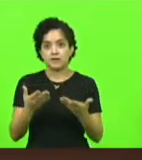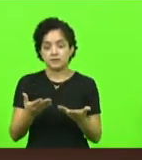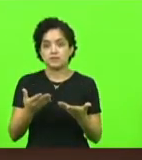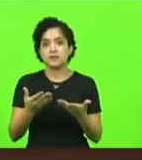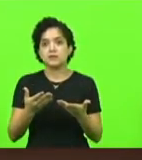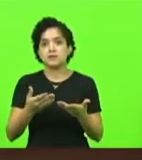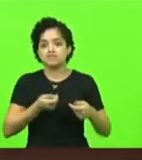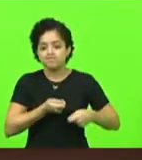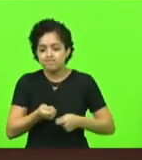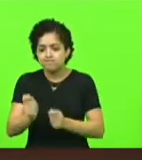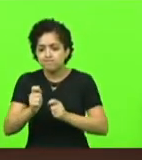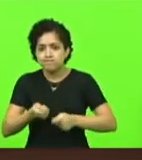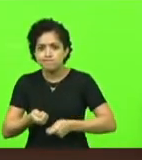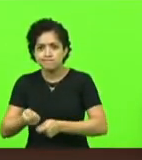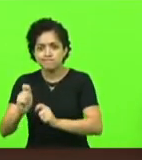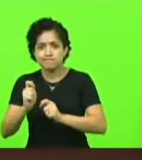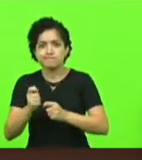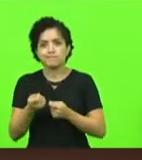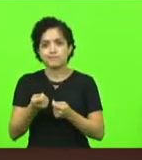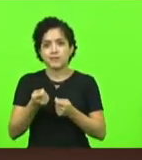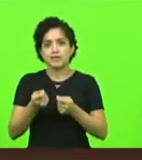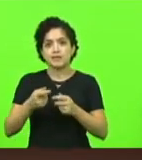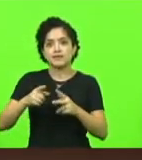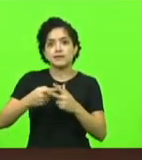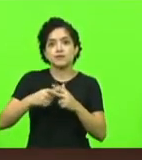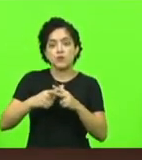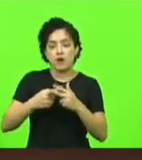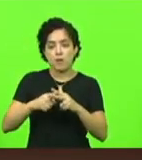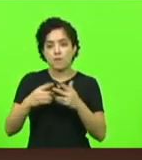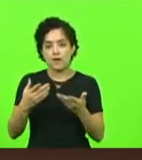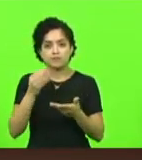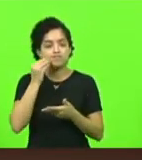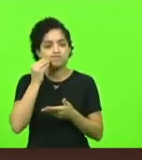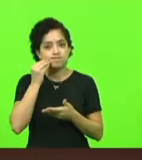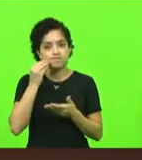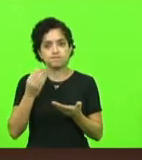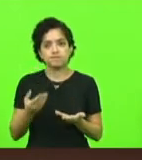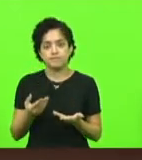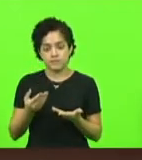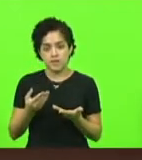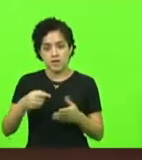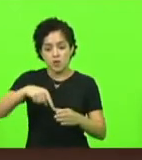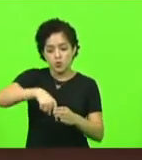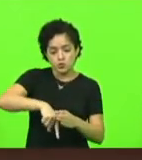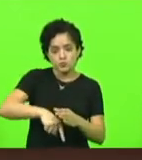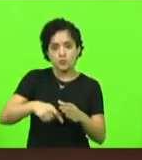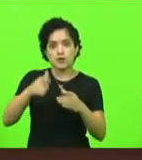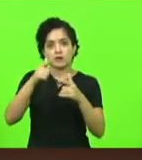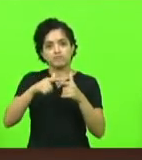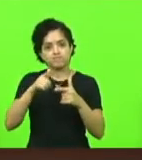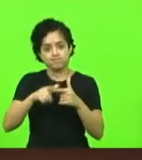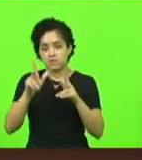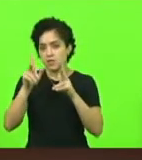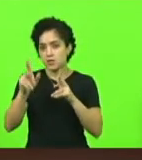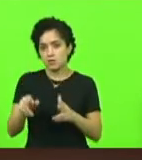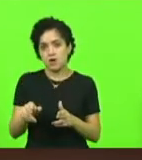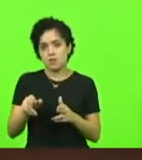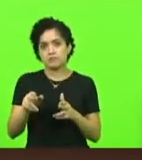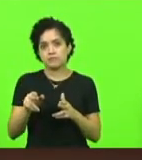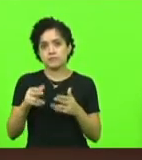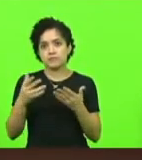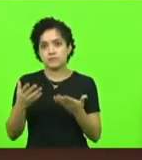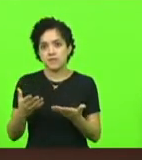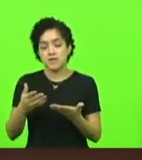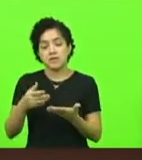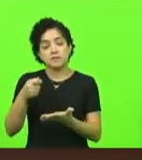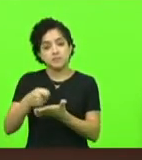pazinha de asfalto. Mais 30 segundos, deputado. Os buracos, a mesma cena, isso tem que ser